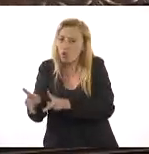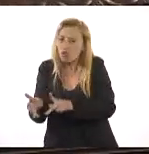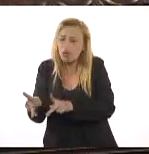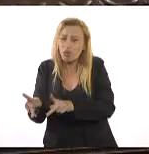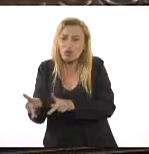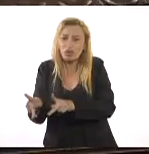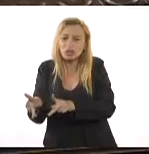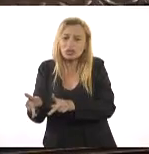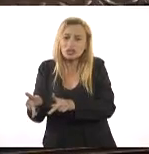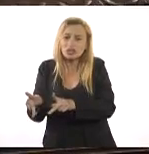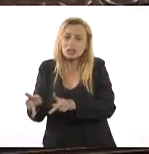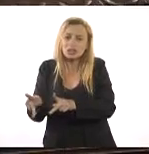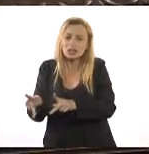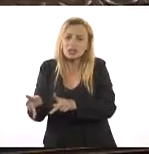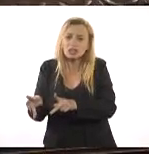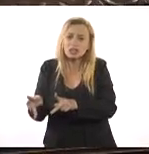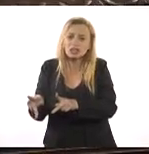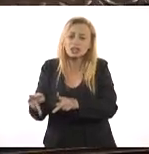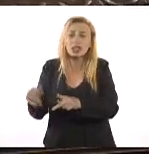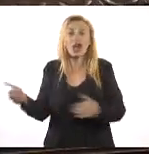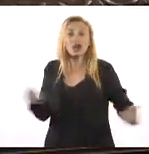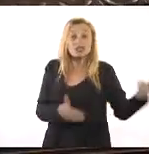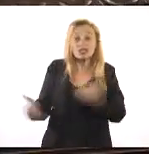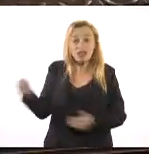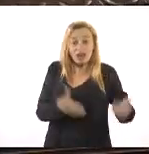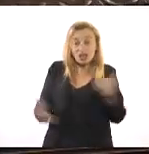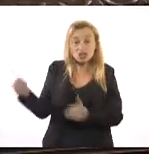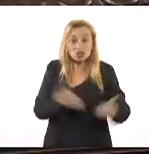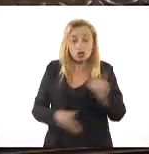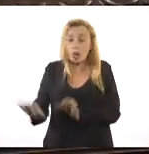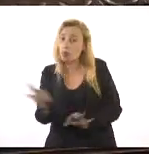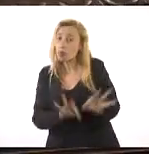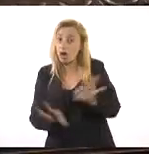estar tendo acesso a um